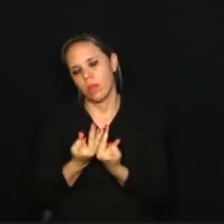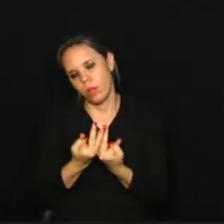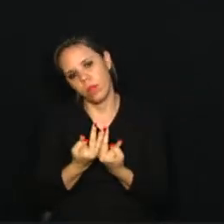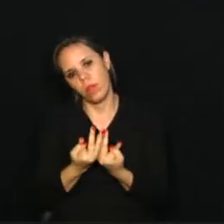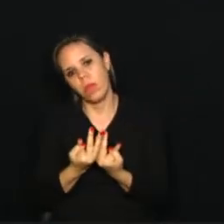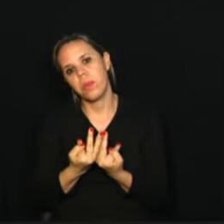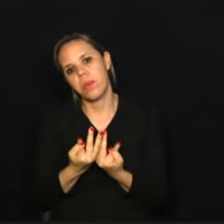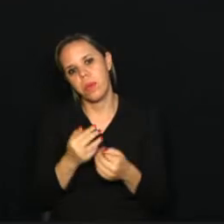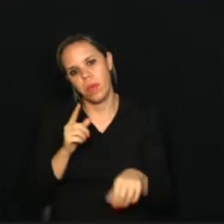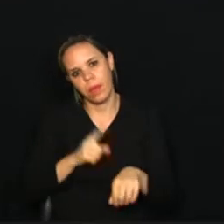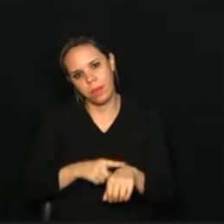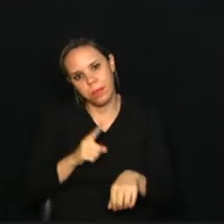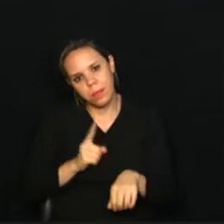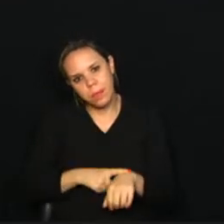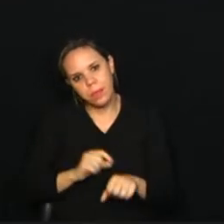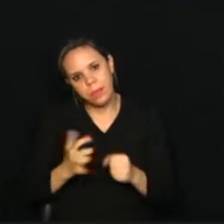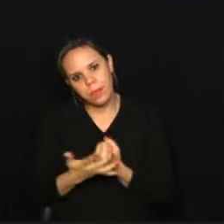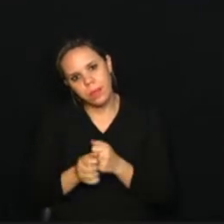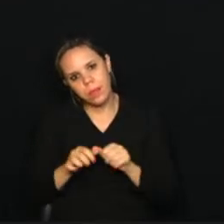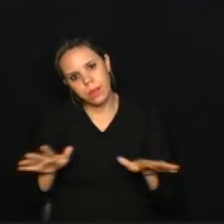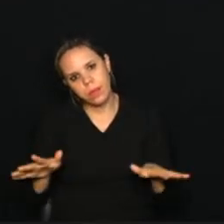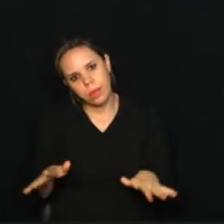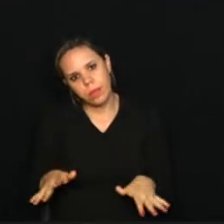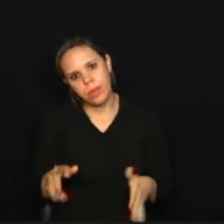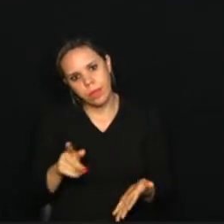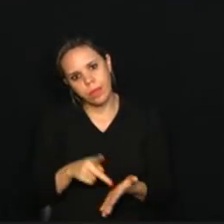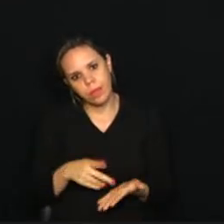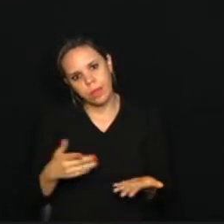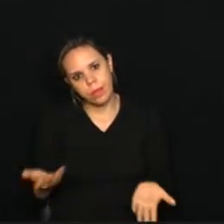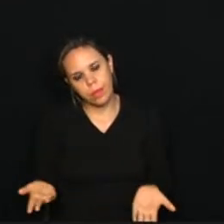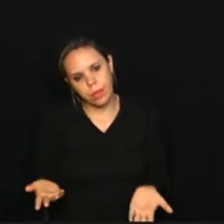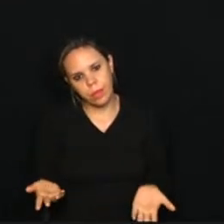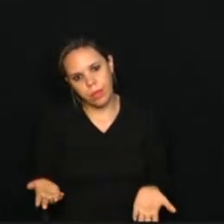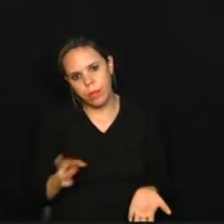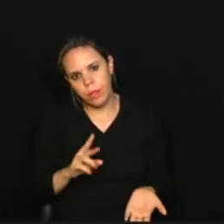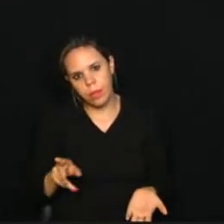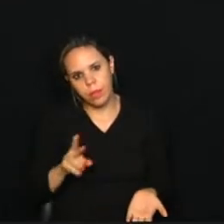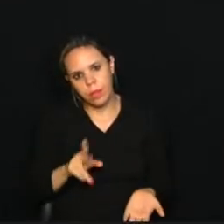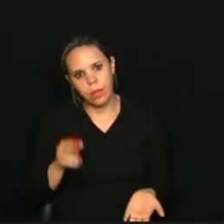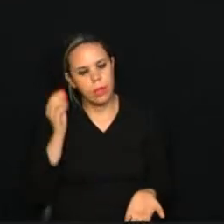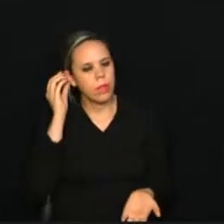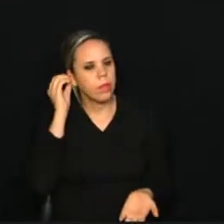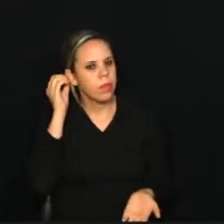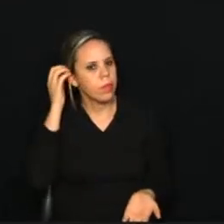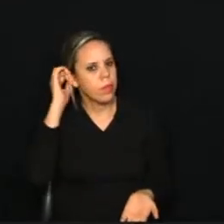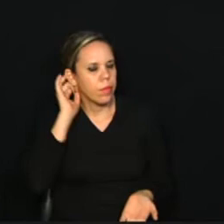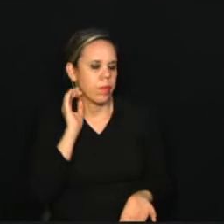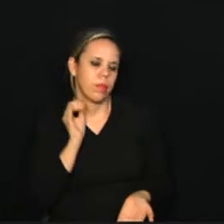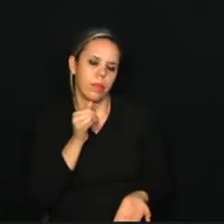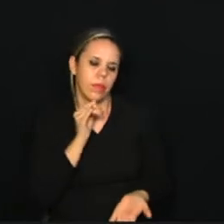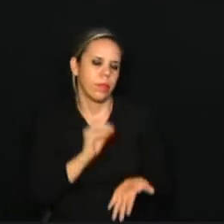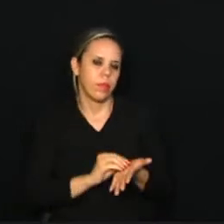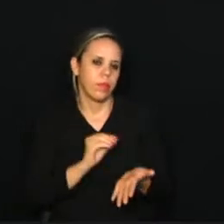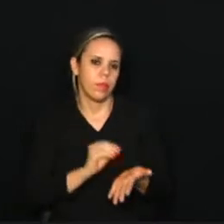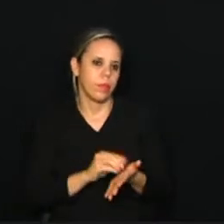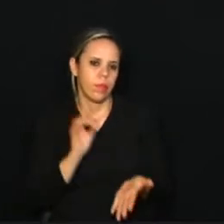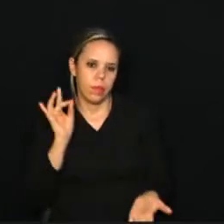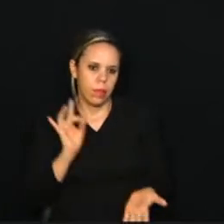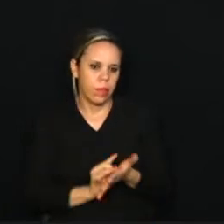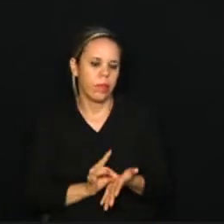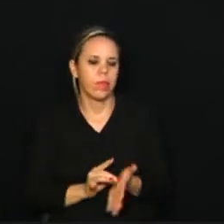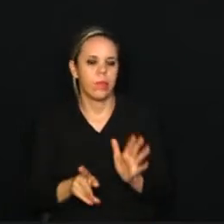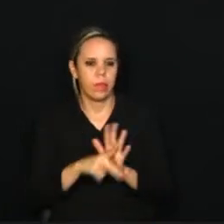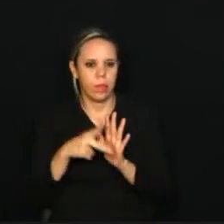ao momento da pandemia. Não tem a menor dúvida disso. Esse não é o déficit real, e a